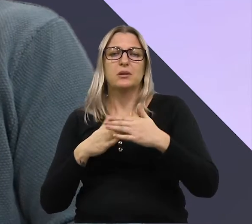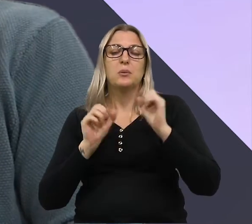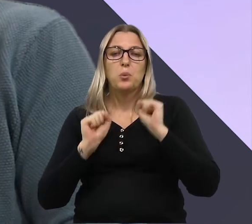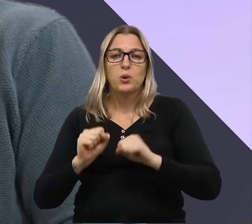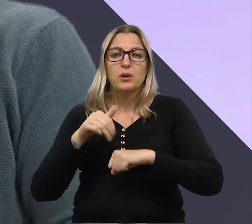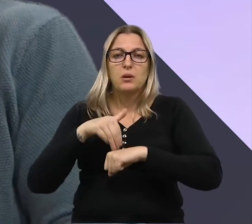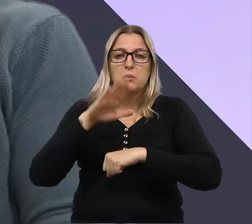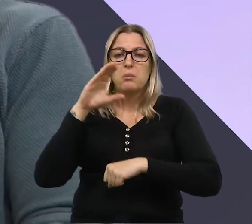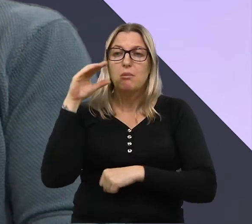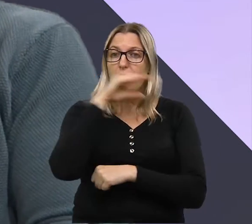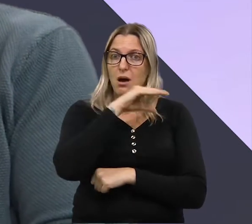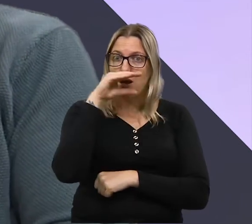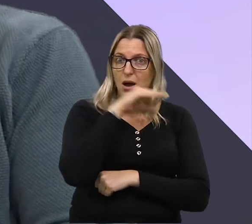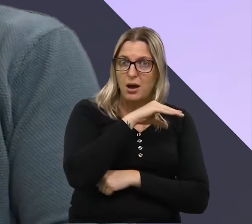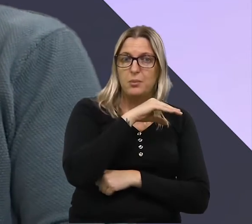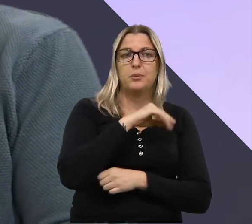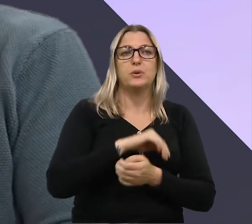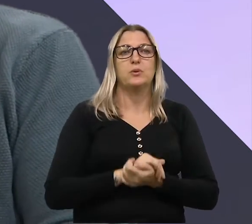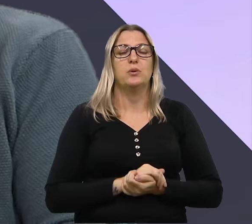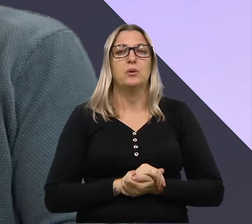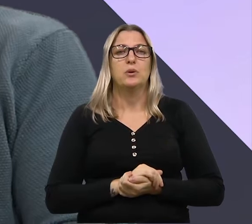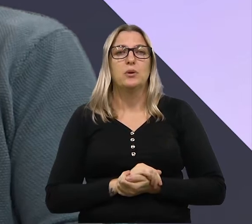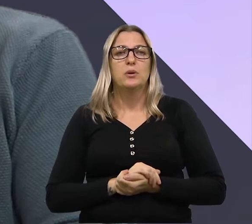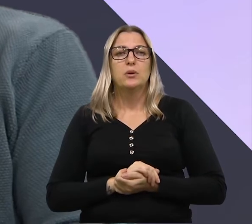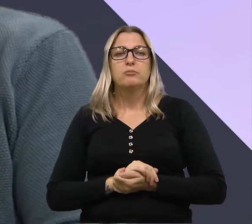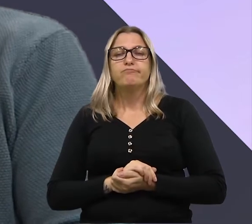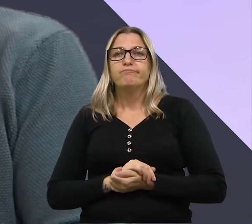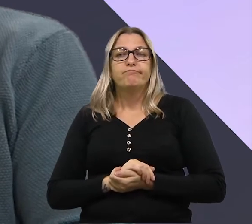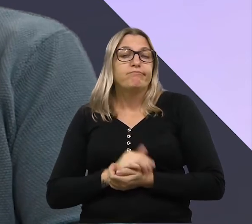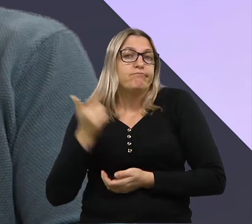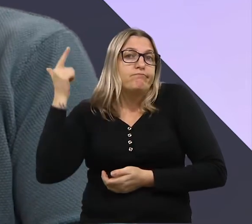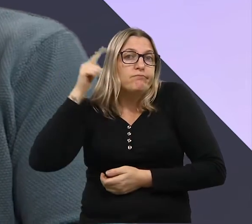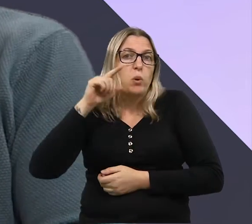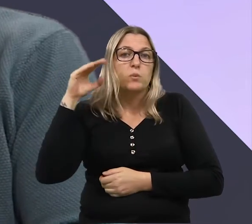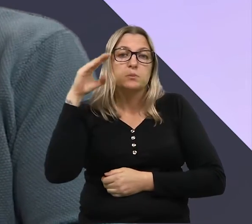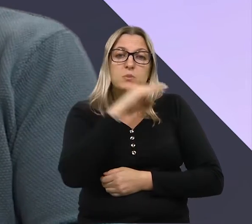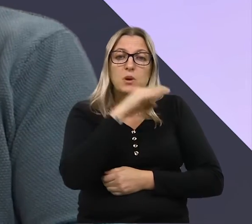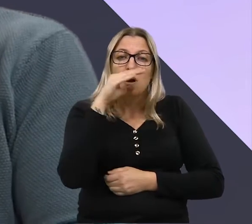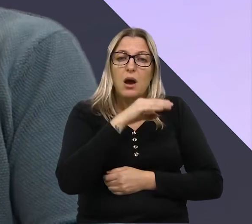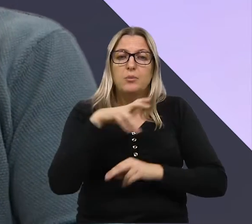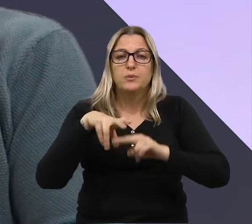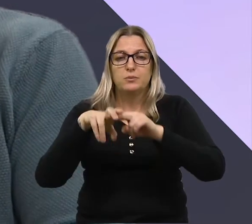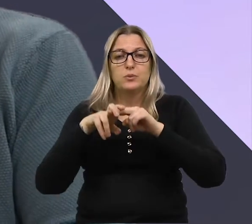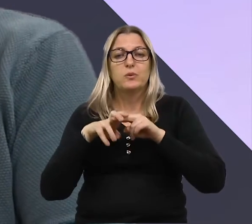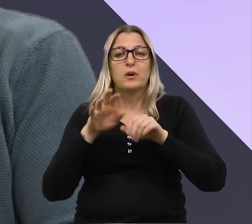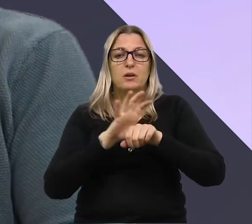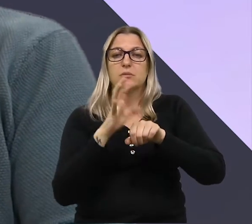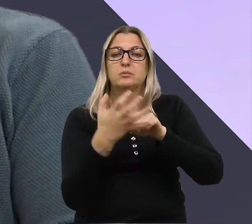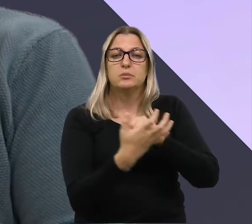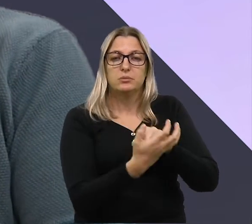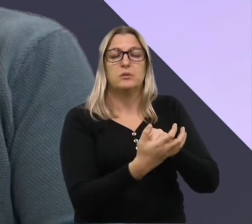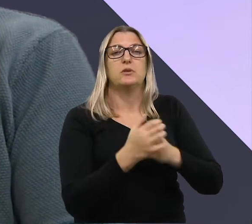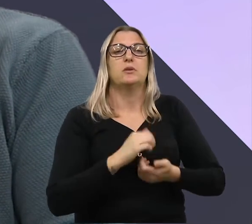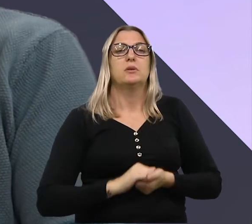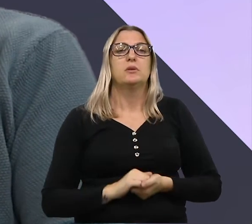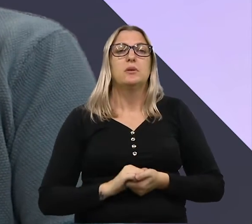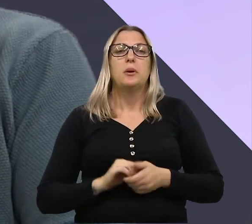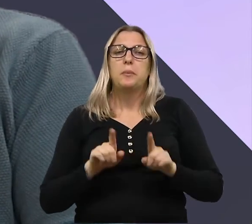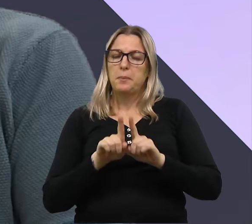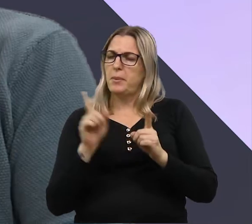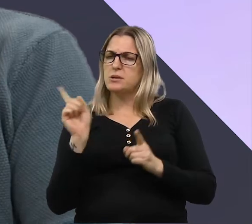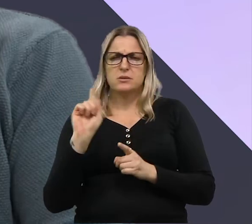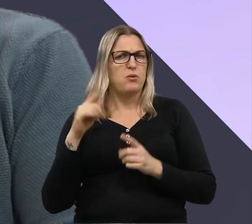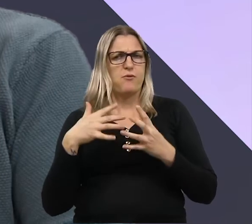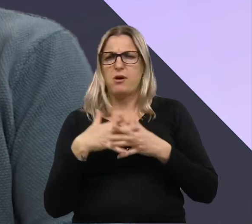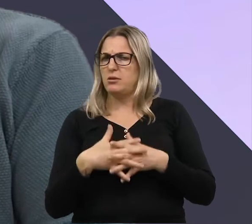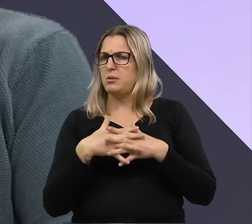às vezes nós estamos um pouquinho não na velocidade nós queríamos devido a pandemia mas também